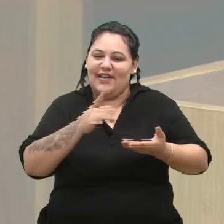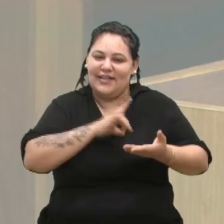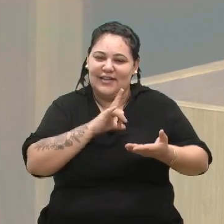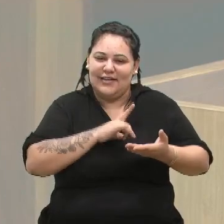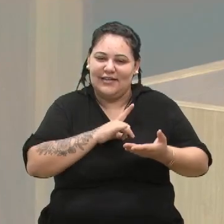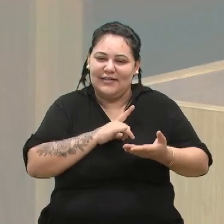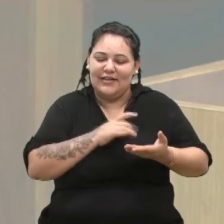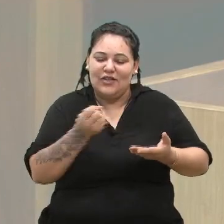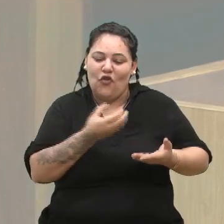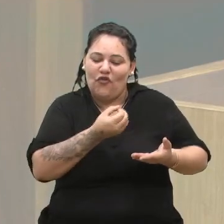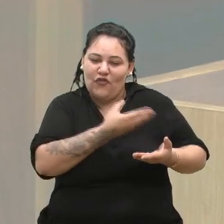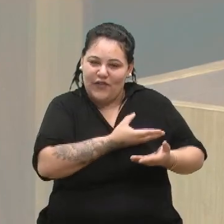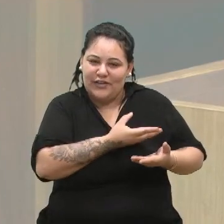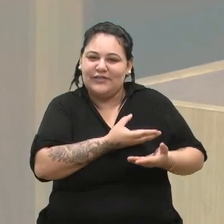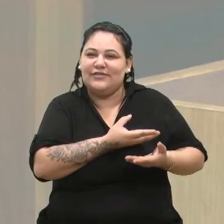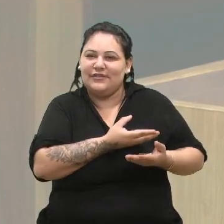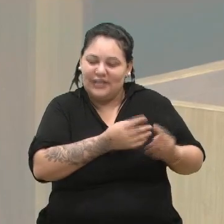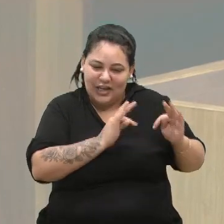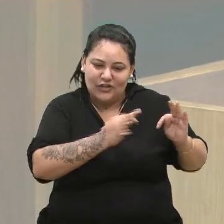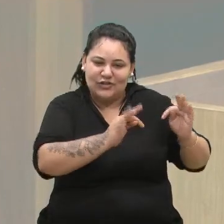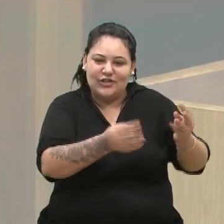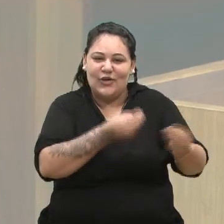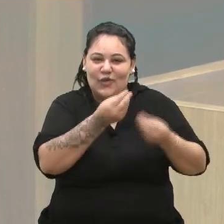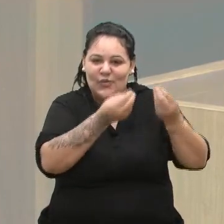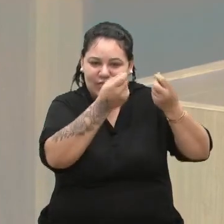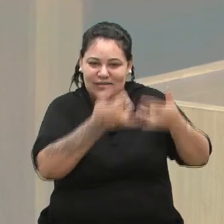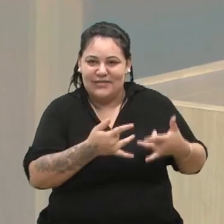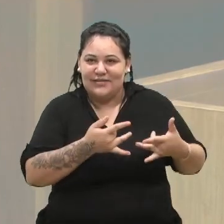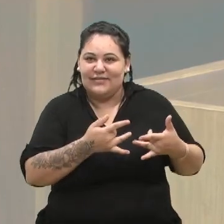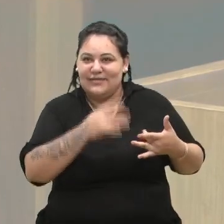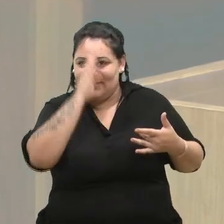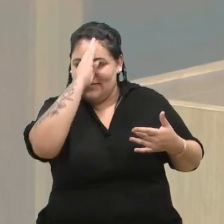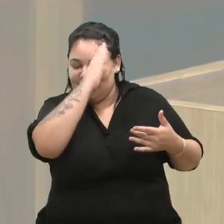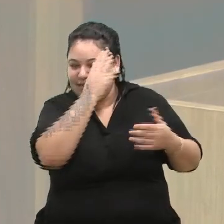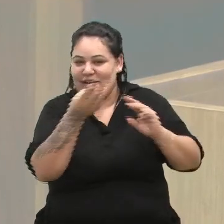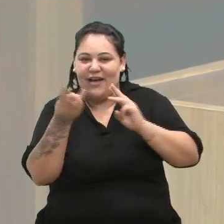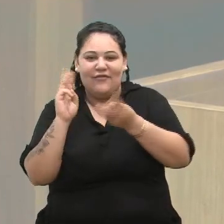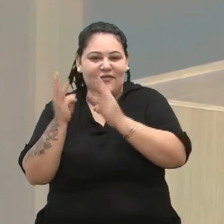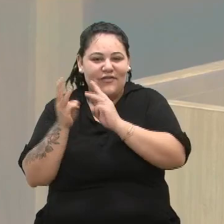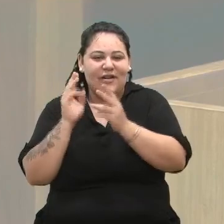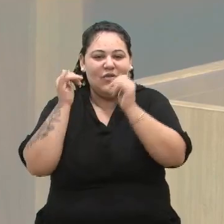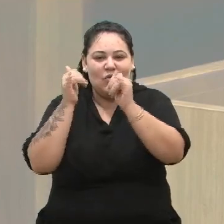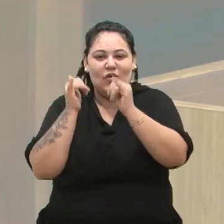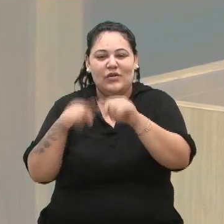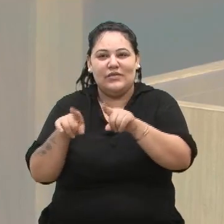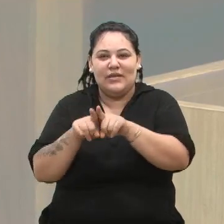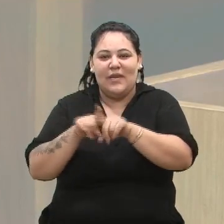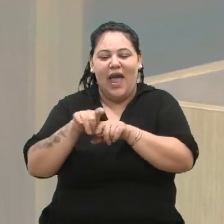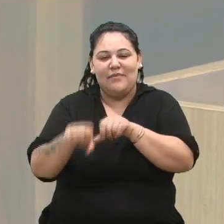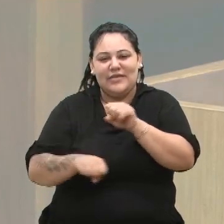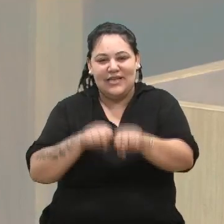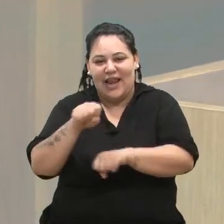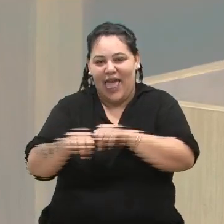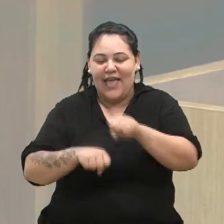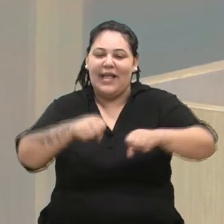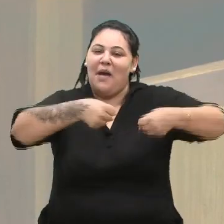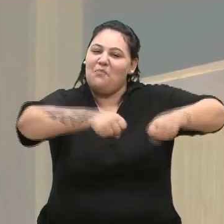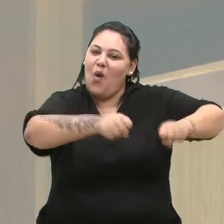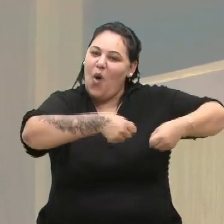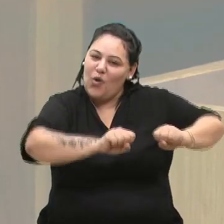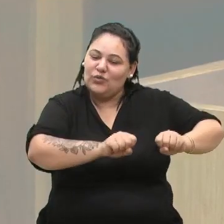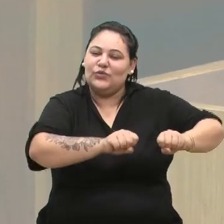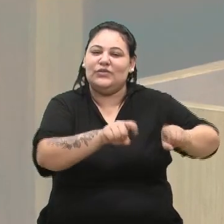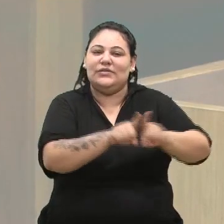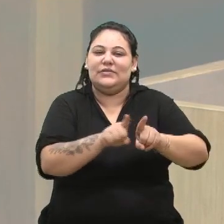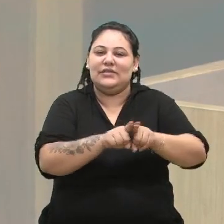inovando a frota aí, como diz o vereador Bressan, a sua van, o seu ônibus, a sua bicicleta, a sua moto, o